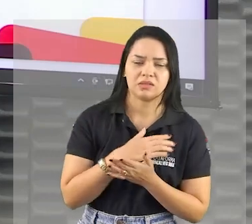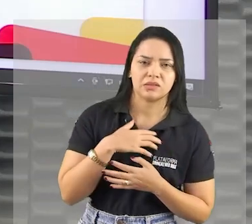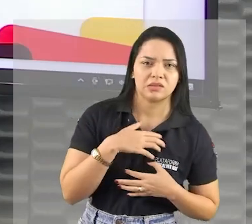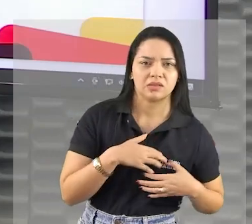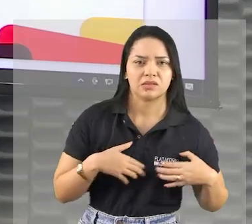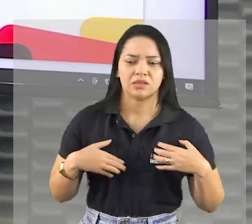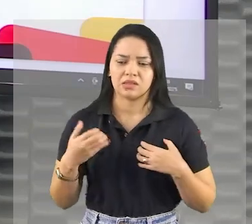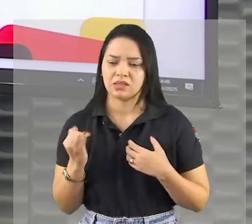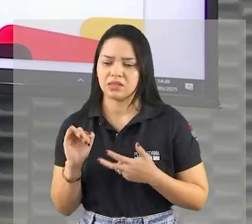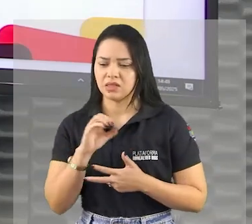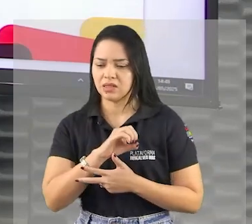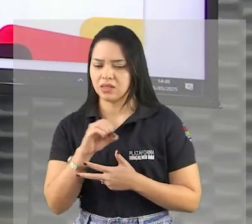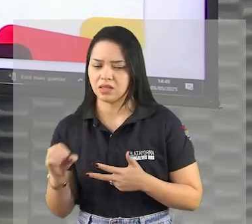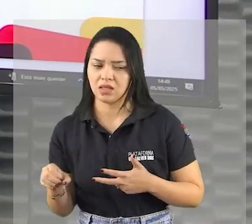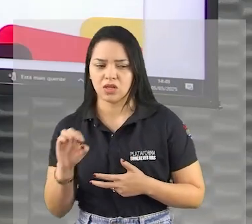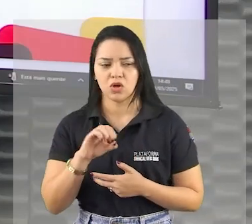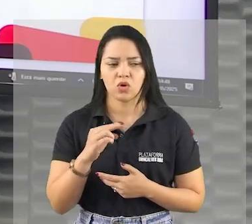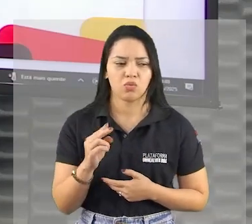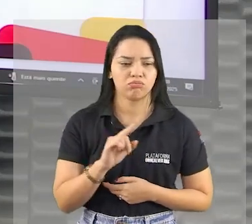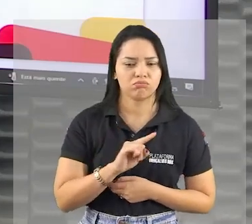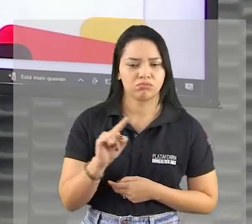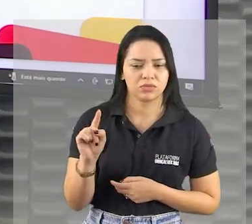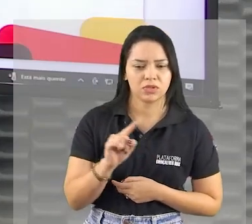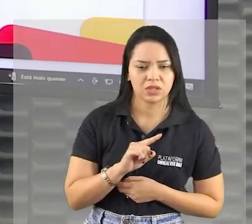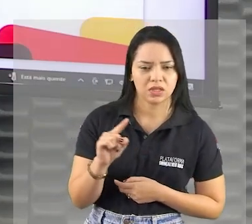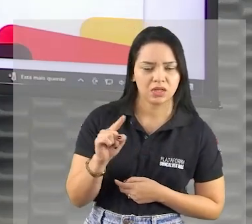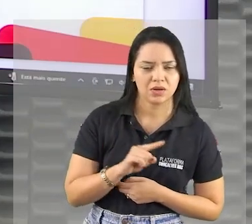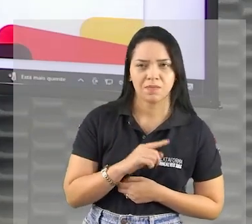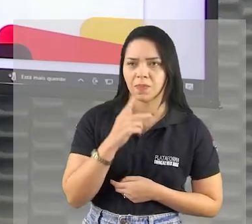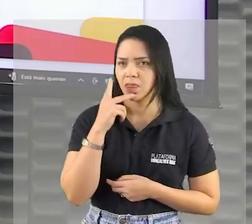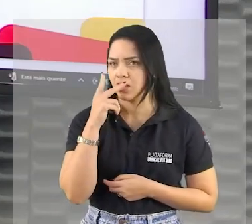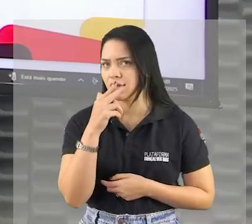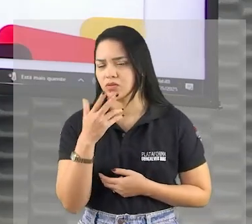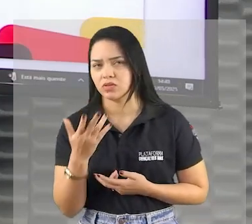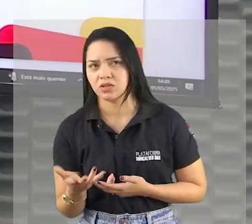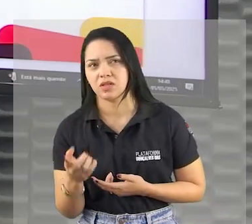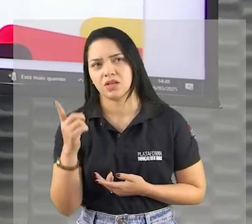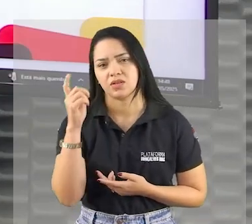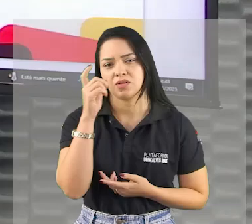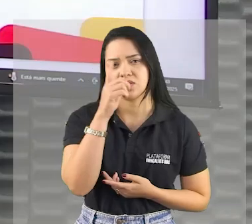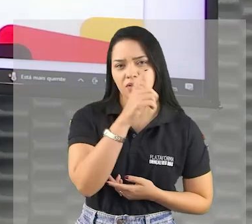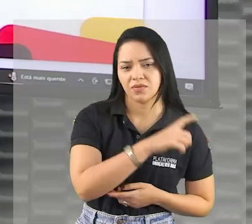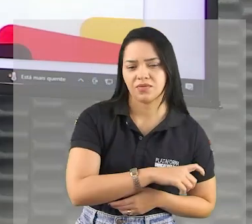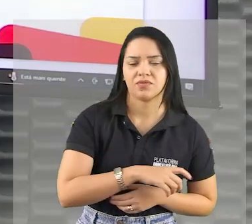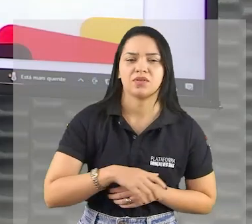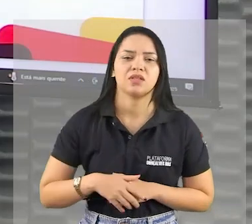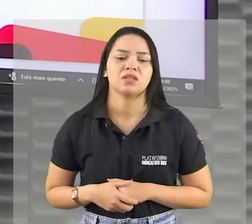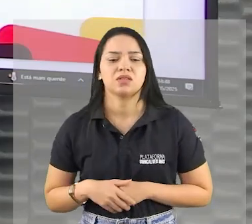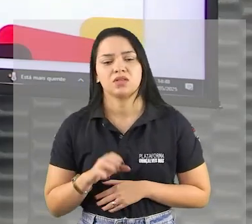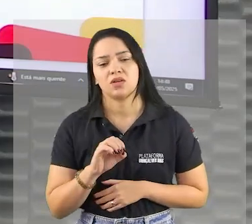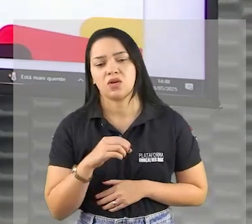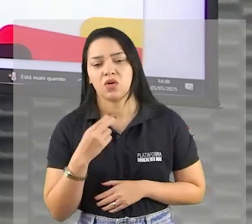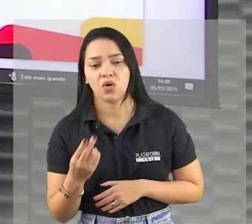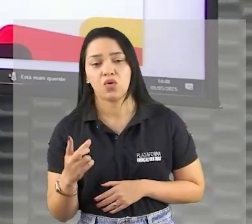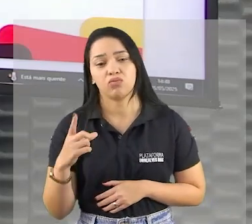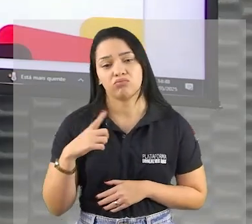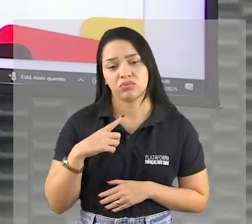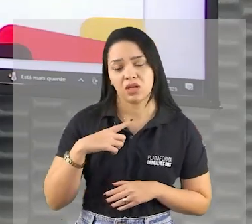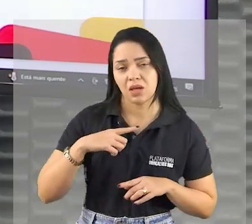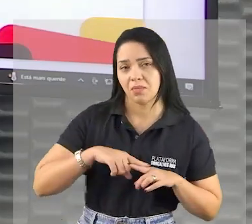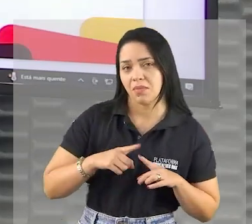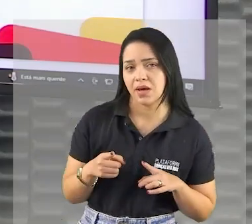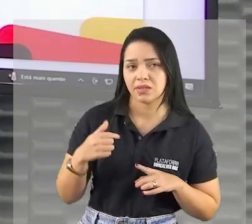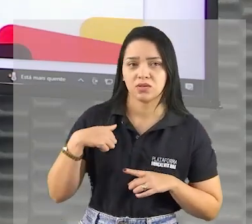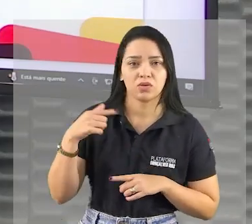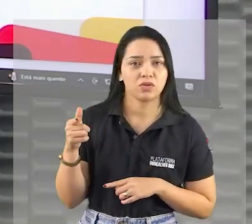vou fazer o Enem, se não vou fazer o Enem, acho que não tenho chance, acho que é muito difícil, ou então acho que tenho chance, mas não